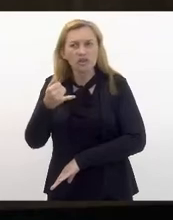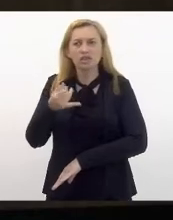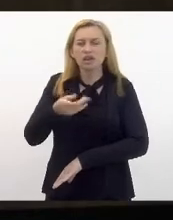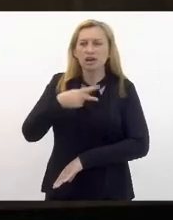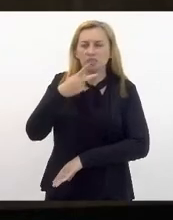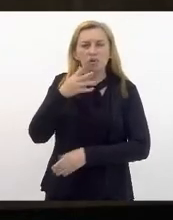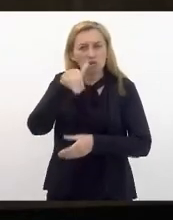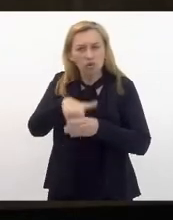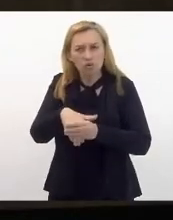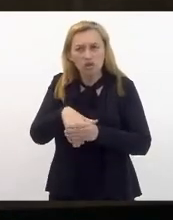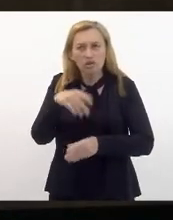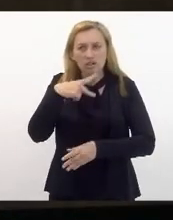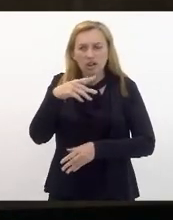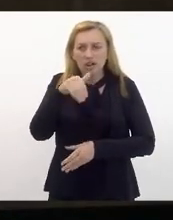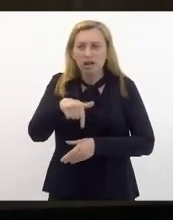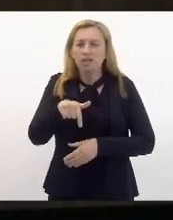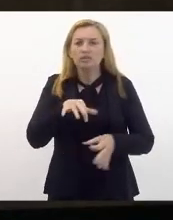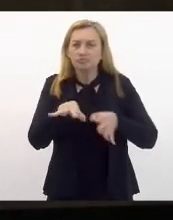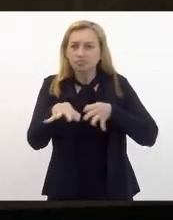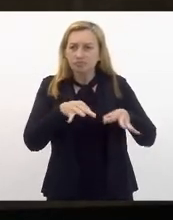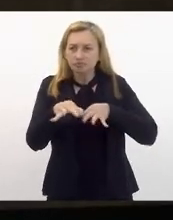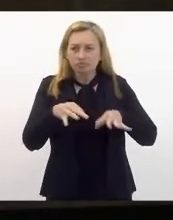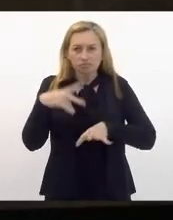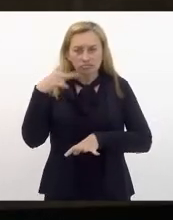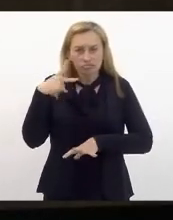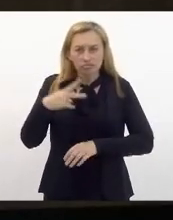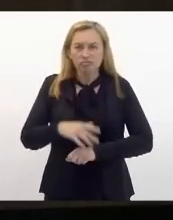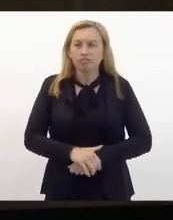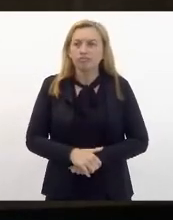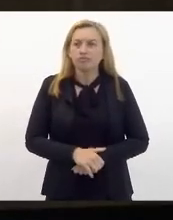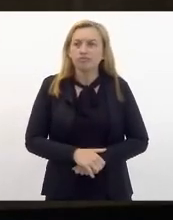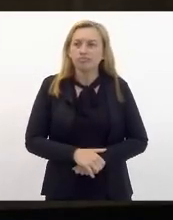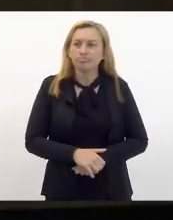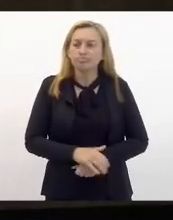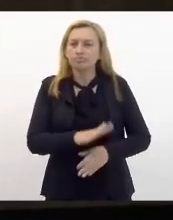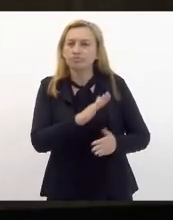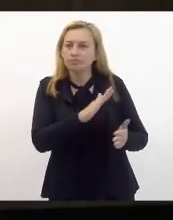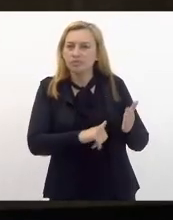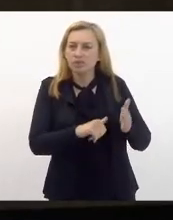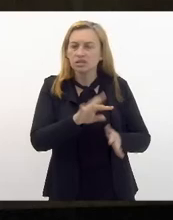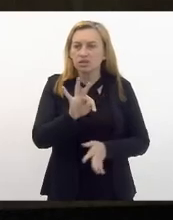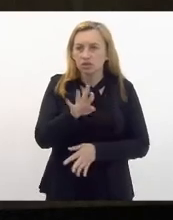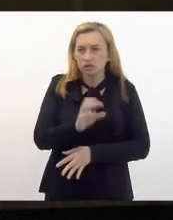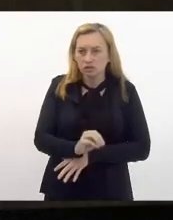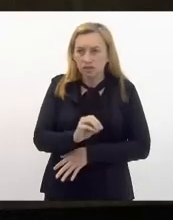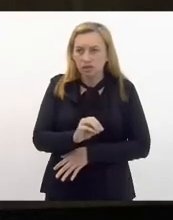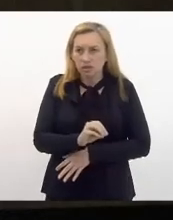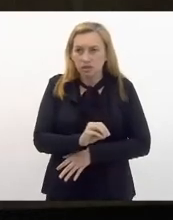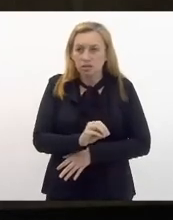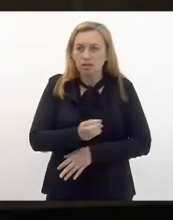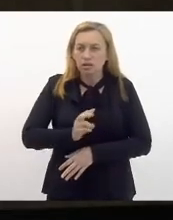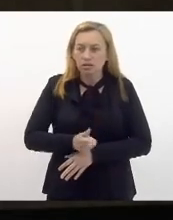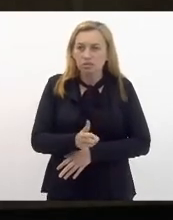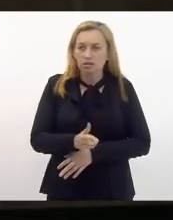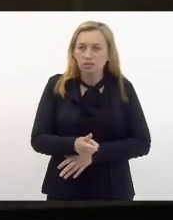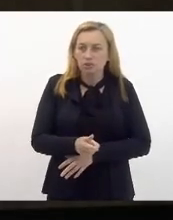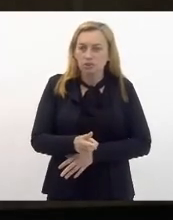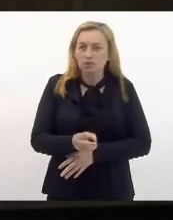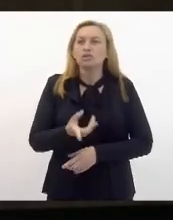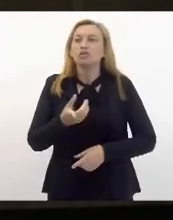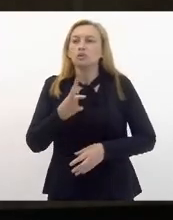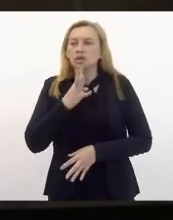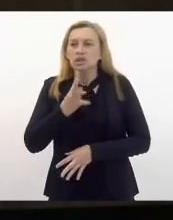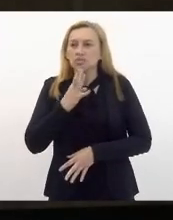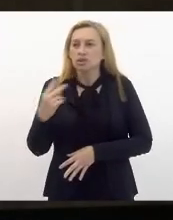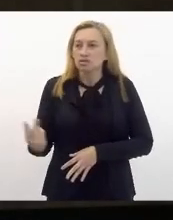declaração de voto vai dizer que esse Parlamento tem que se organizar para derrubar esse veto se manter a perspectiva de